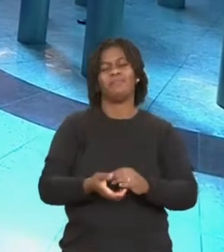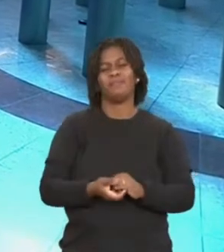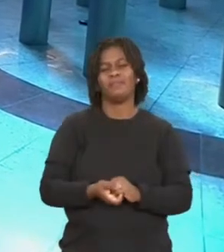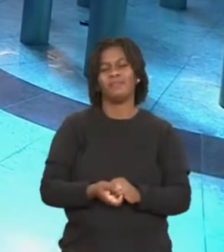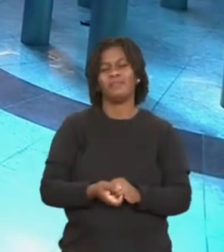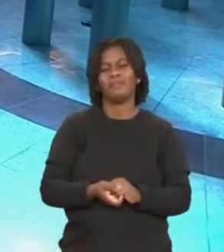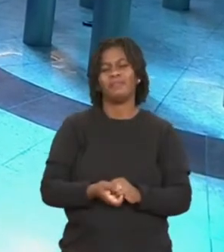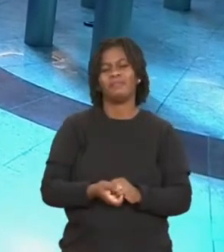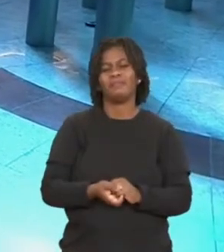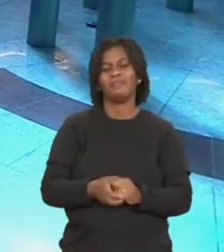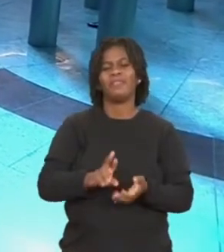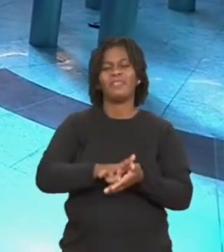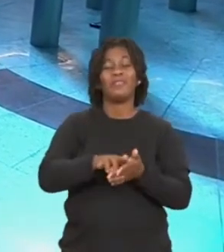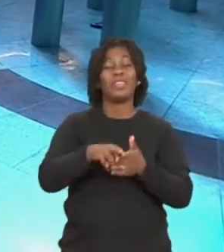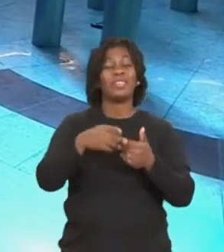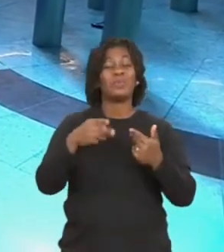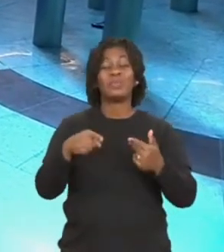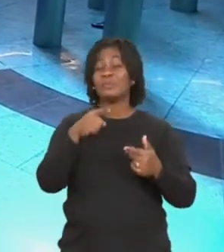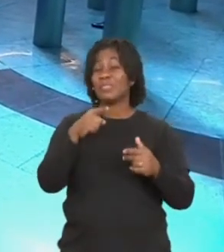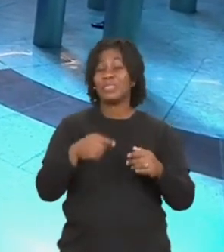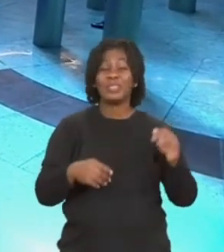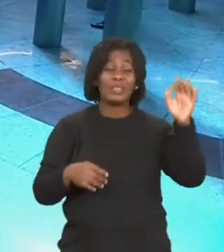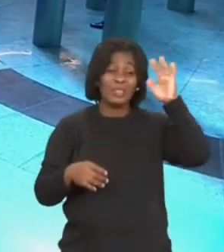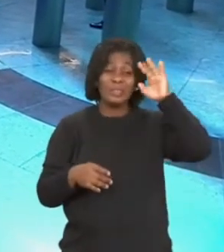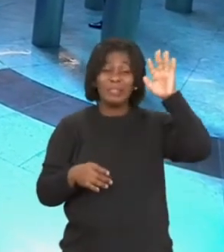Tantas coisas que você nem imagina.